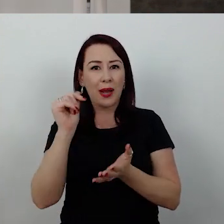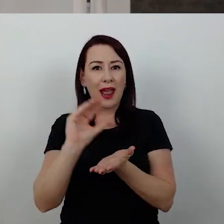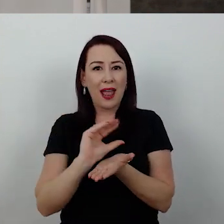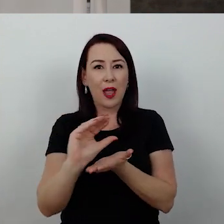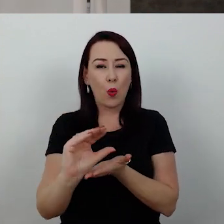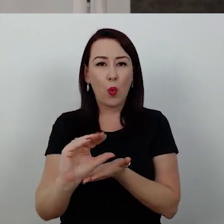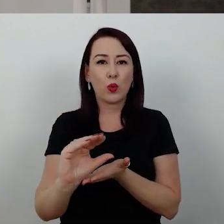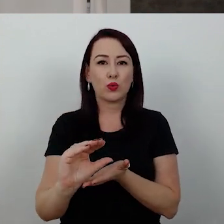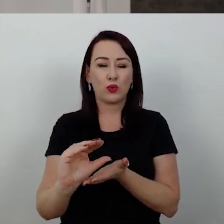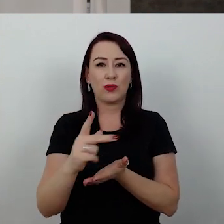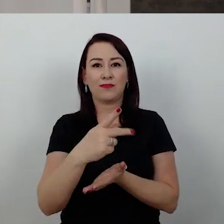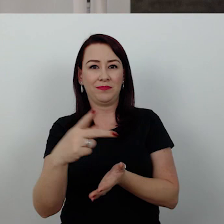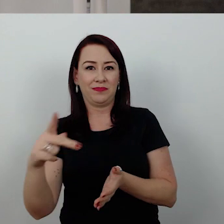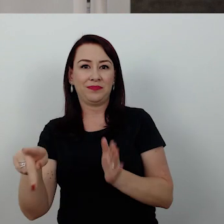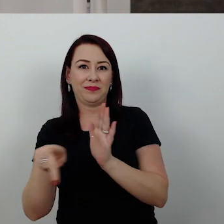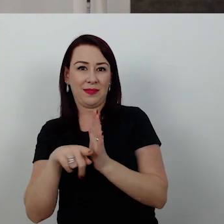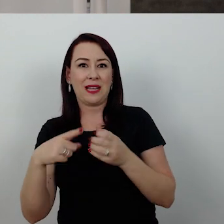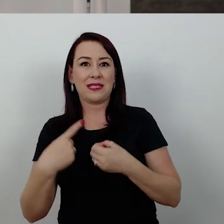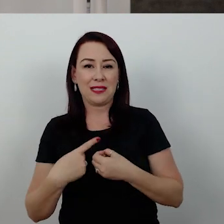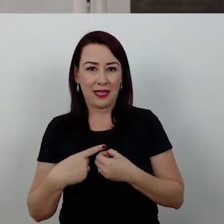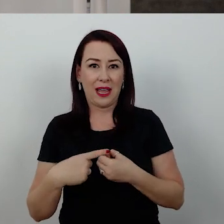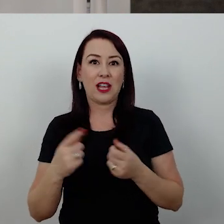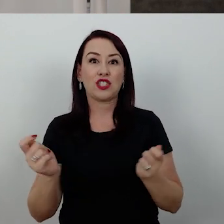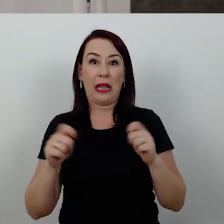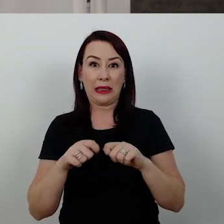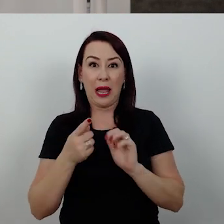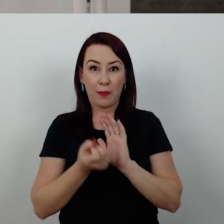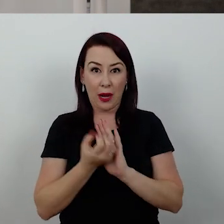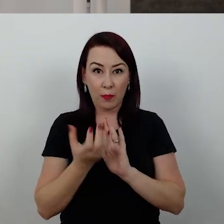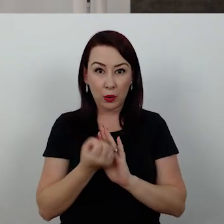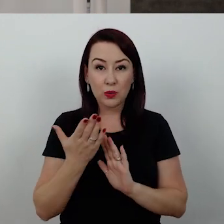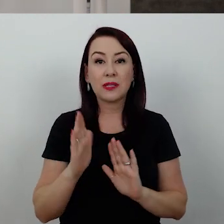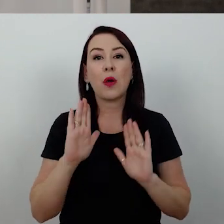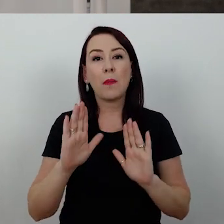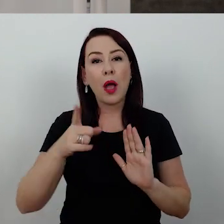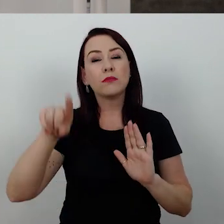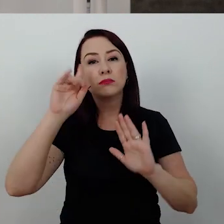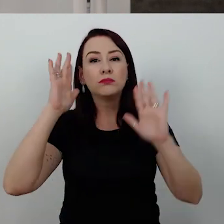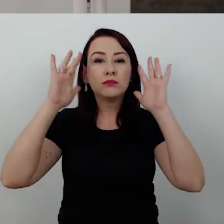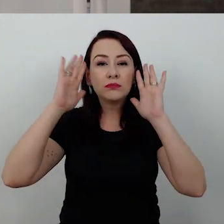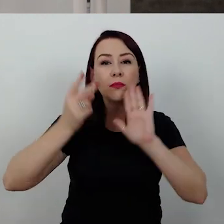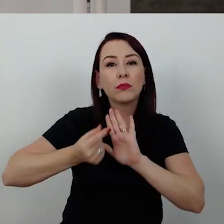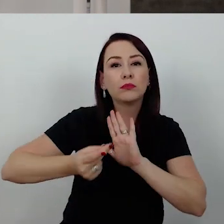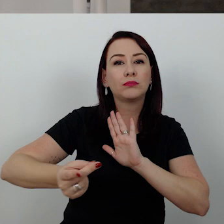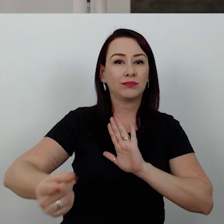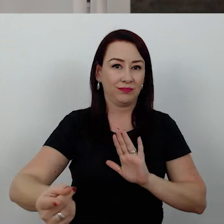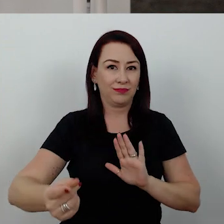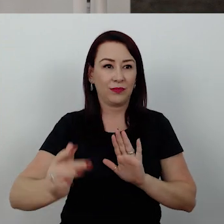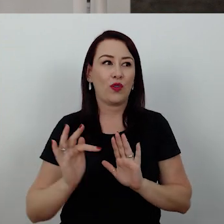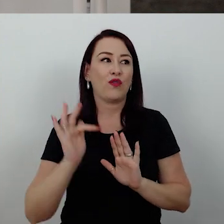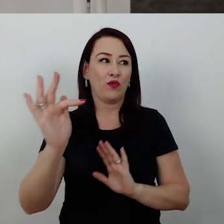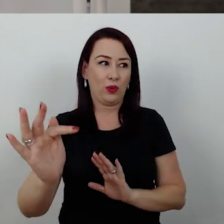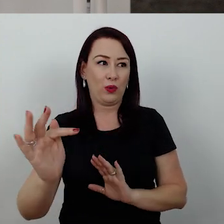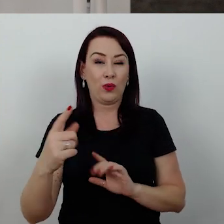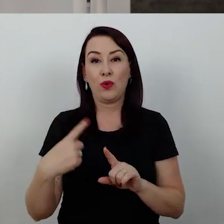esses produtores que atuam na cidade para poder produzir, mas é pensar nessa cadeia a médio prazo, a longo prazo, né? Porque eu